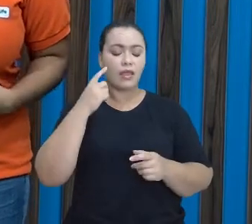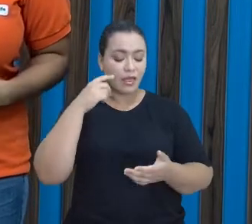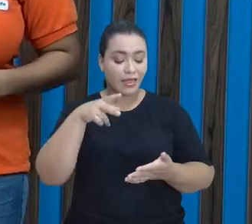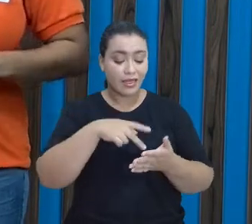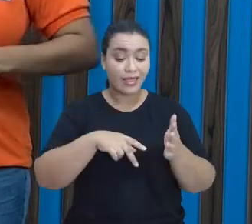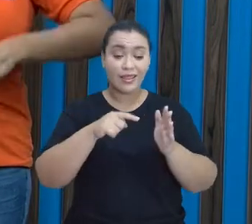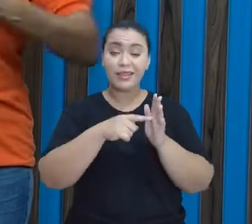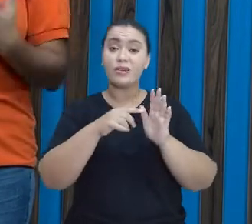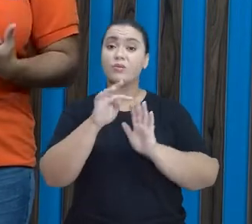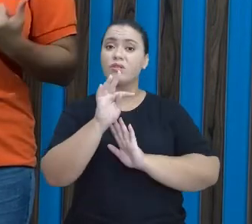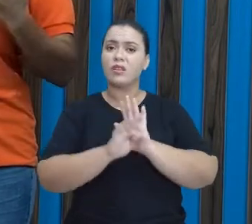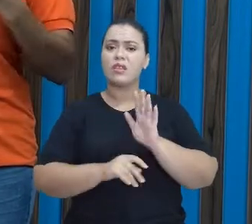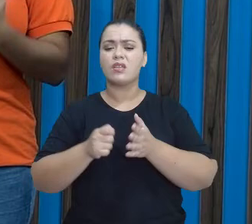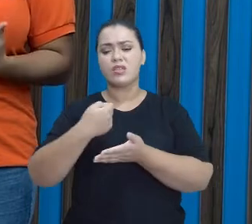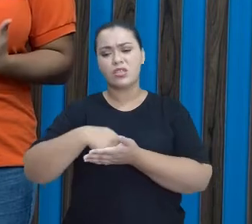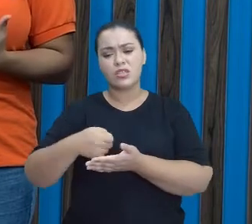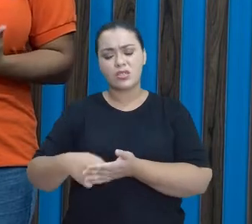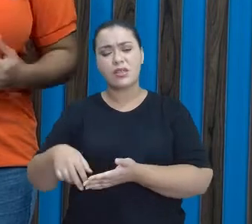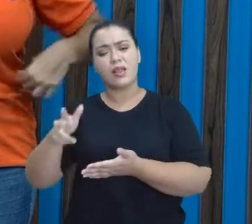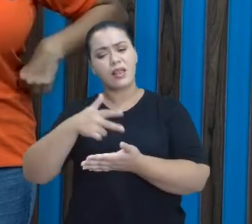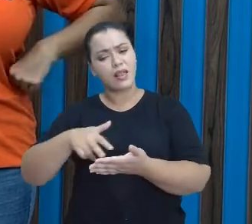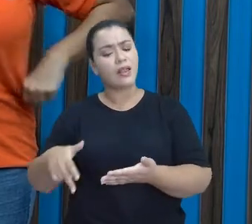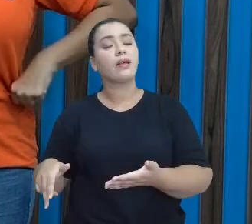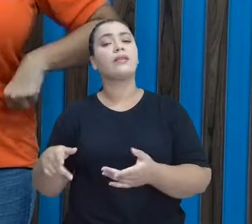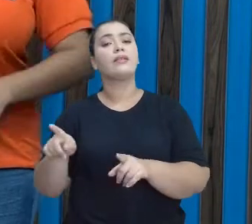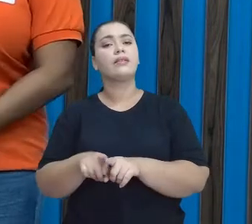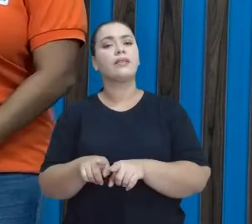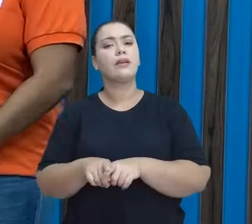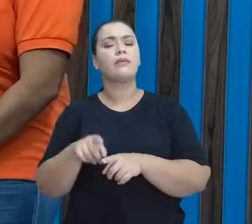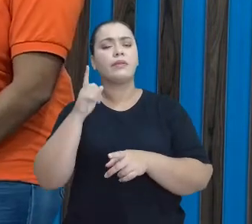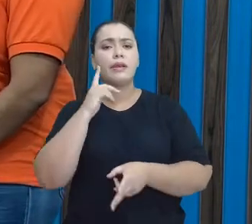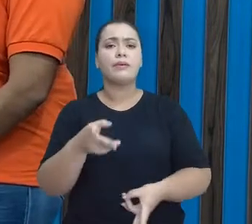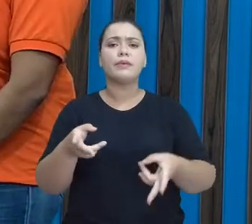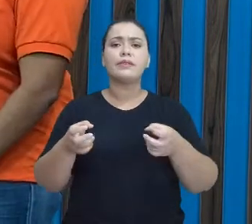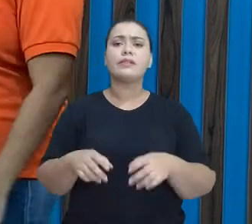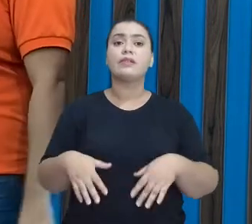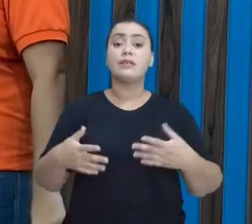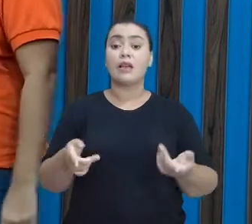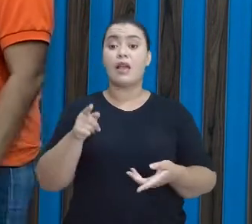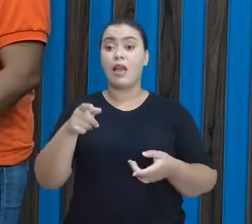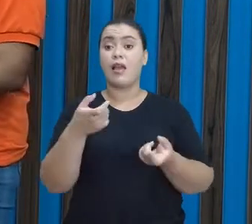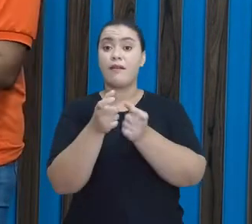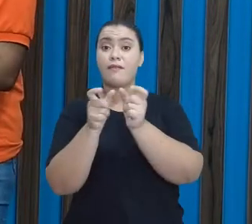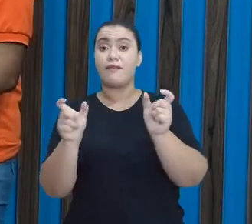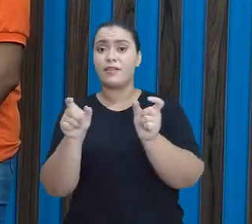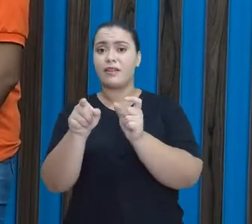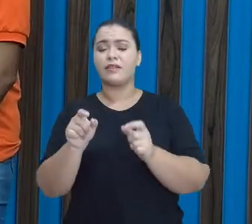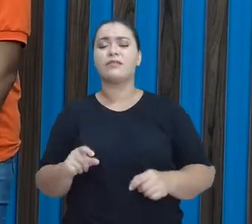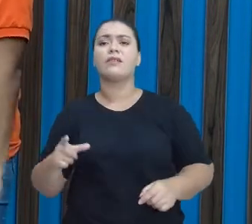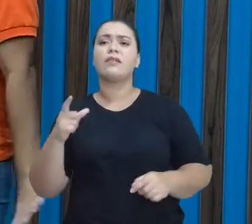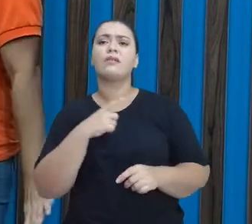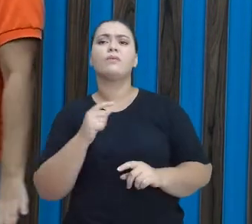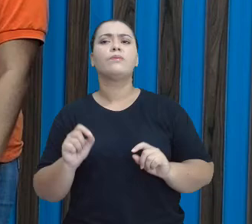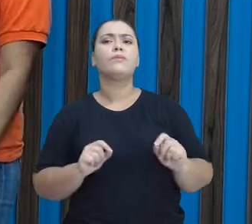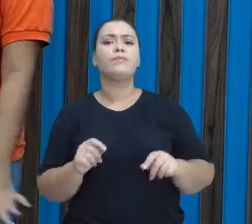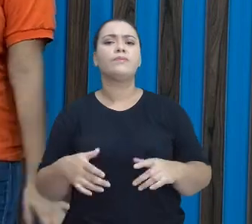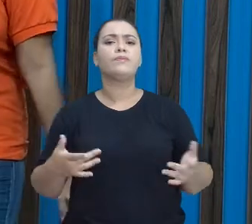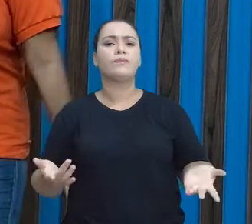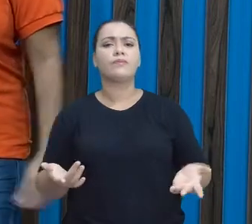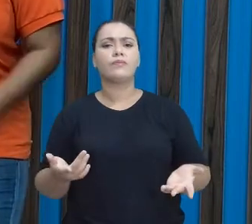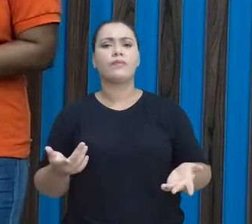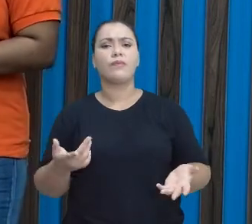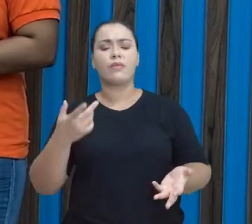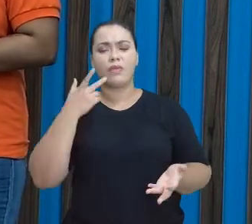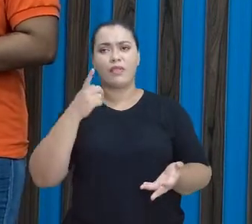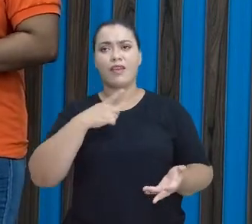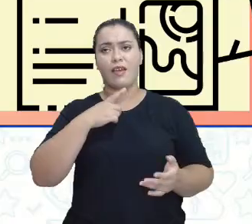vocês precisam escrever, ler e vocês olharem assim, uma oração dessa, assim, sem nada. Tá, eu não tenho sem nada,